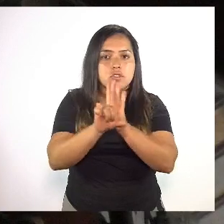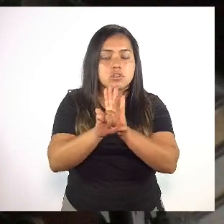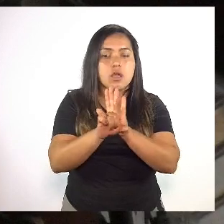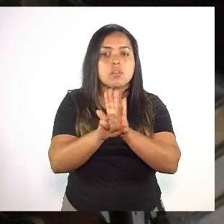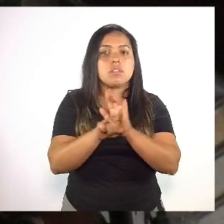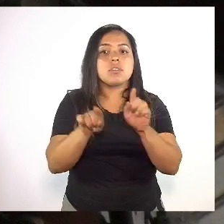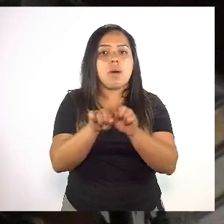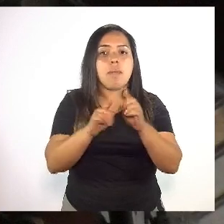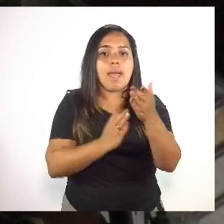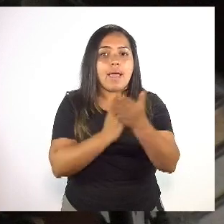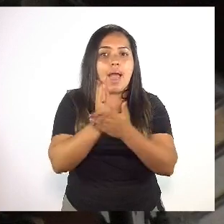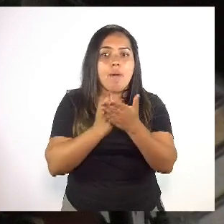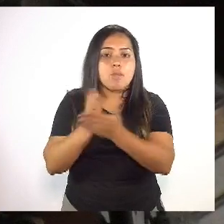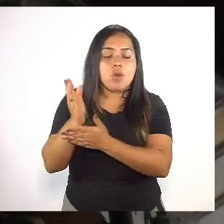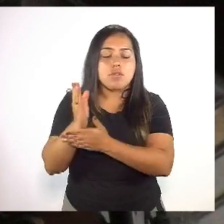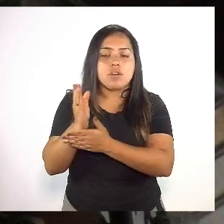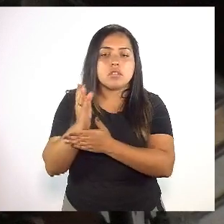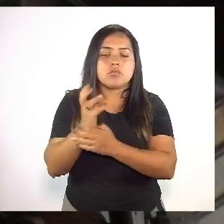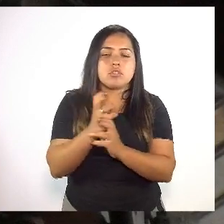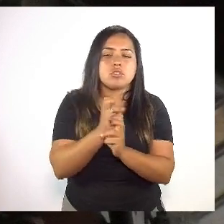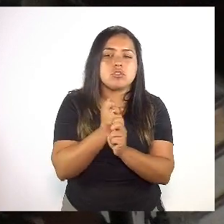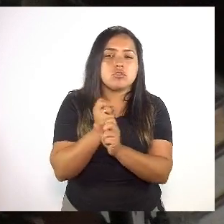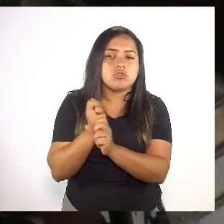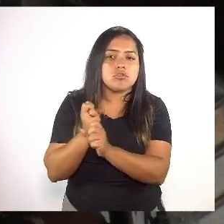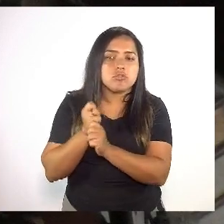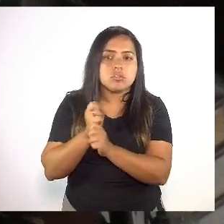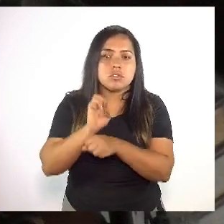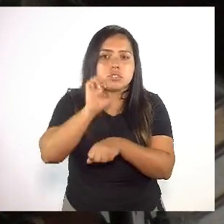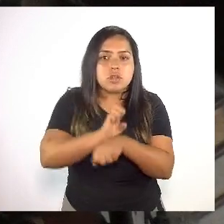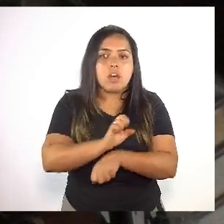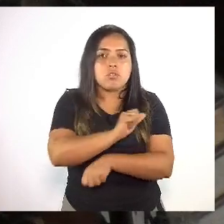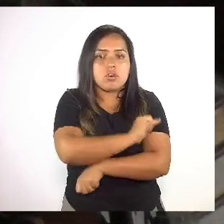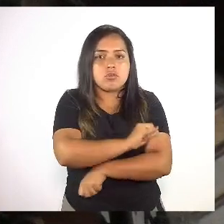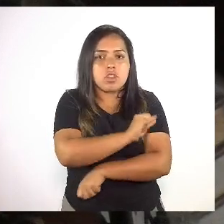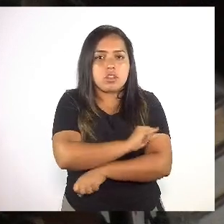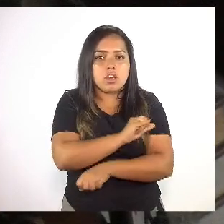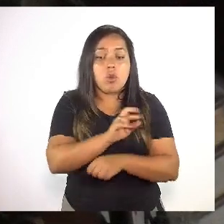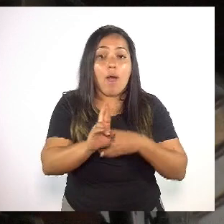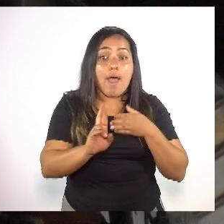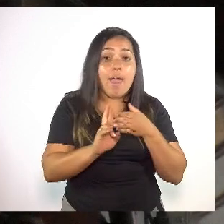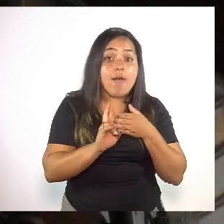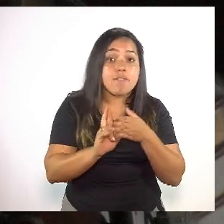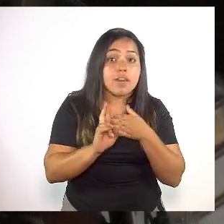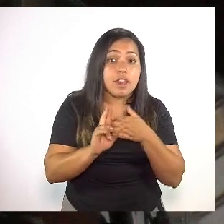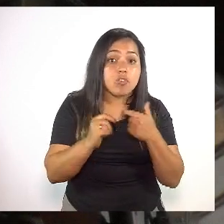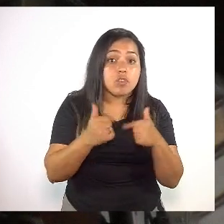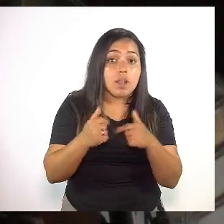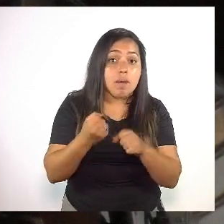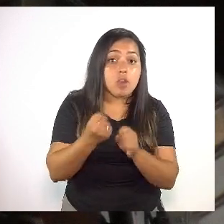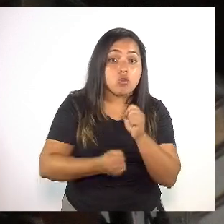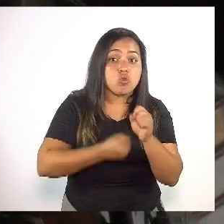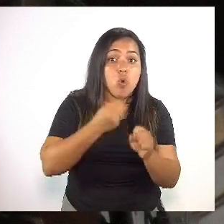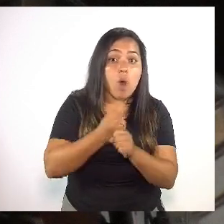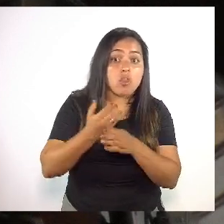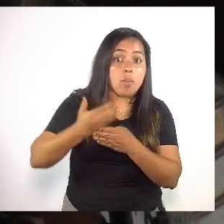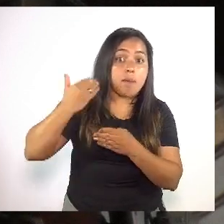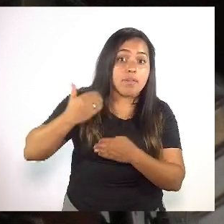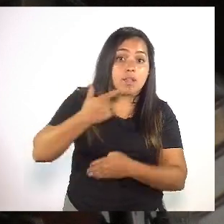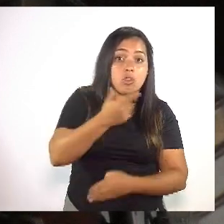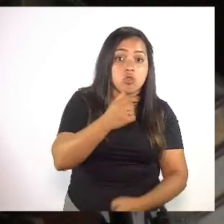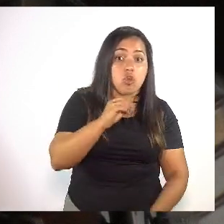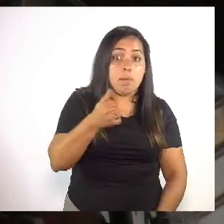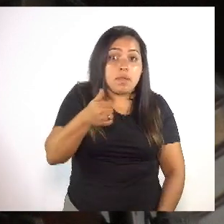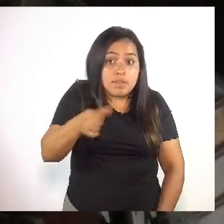da gestão do Tribunal de Contas do Estado do Rio de Janeiro, referente ao exercício 2019. Eu peço aos